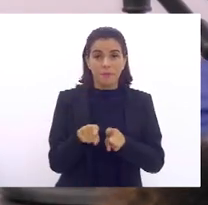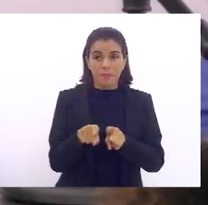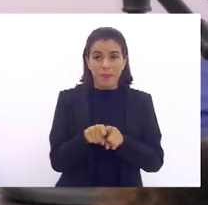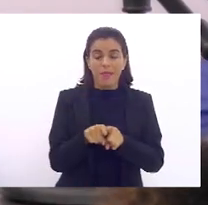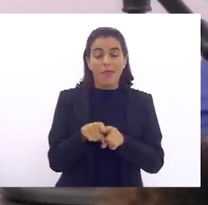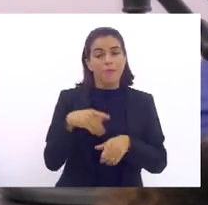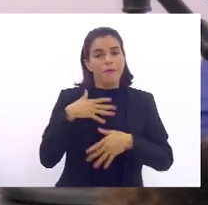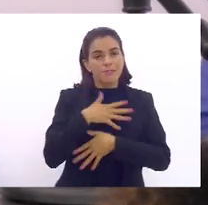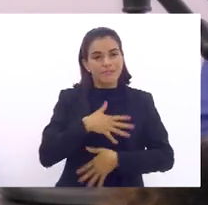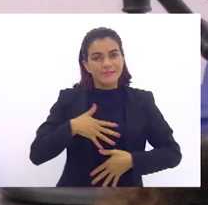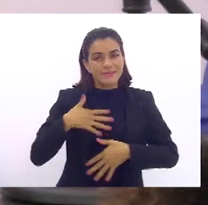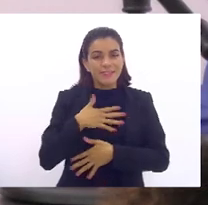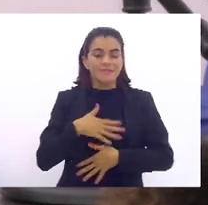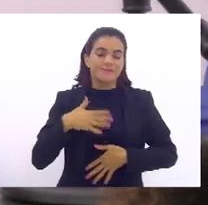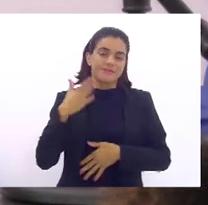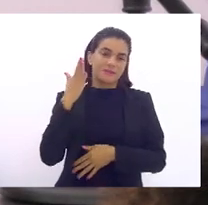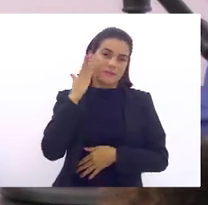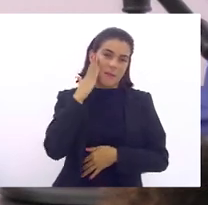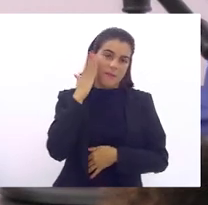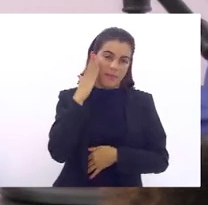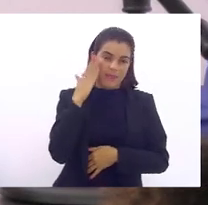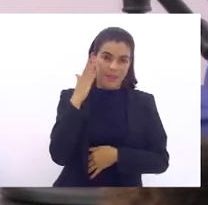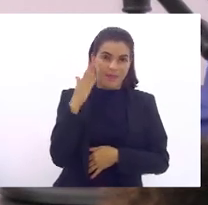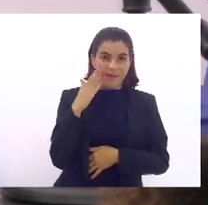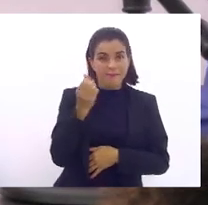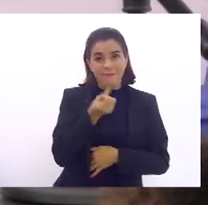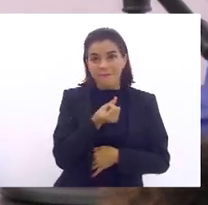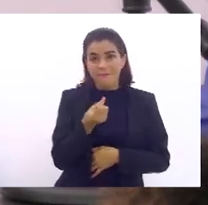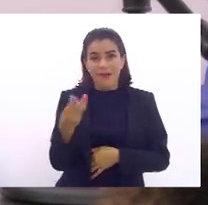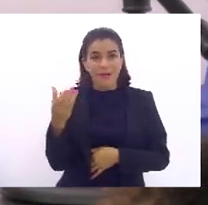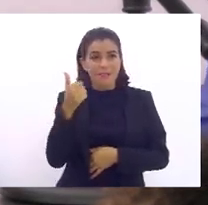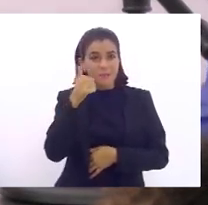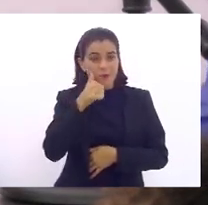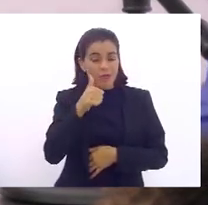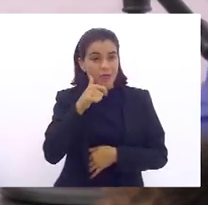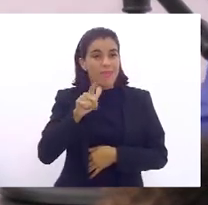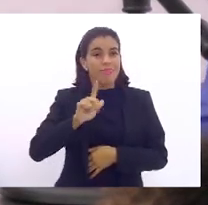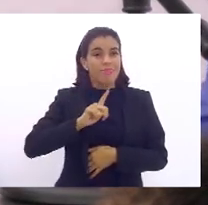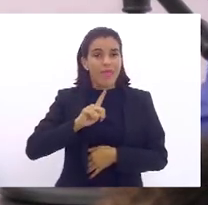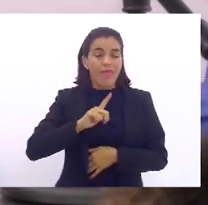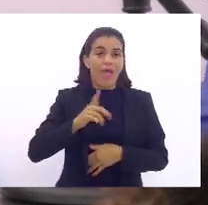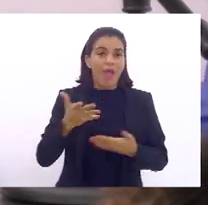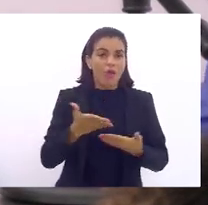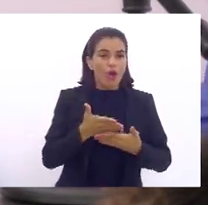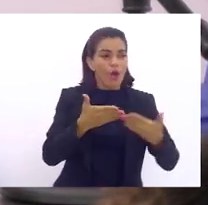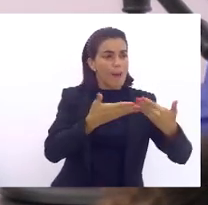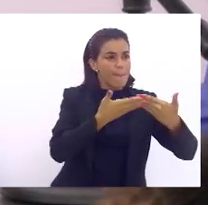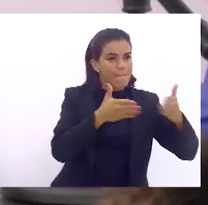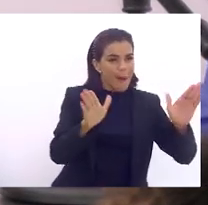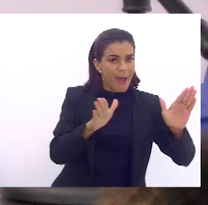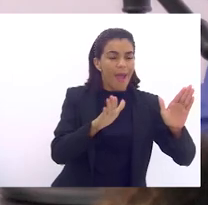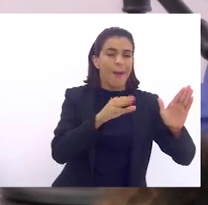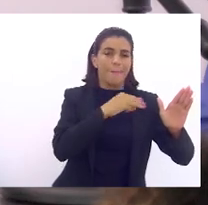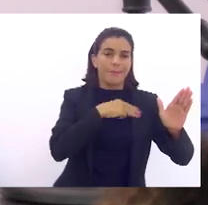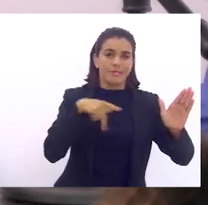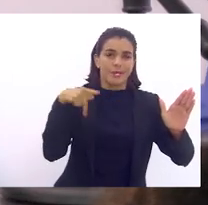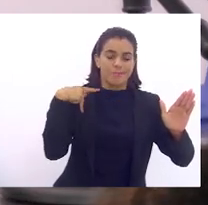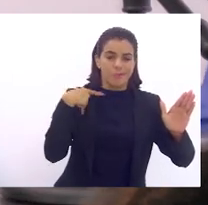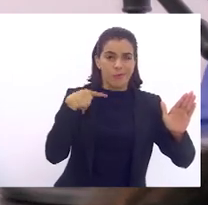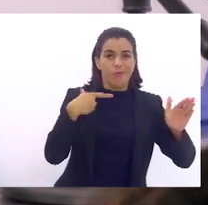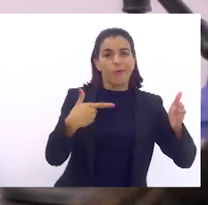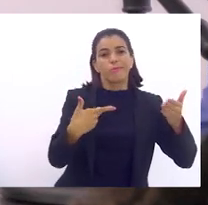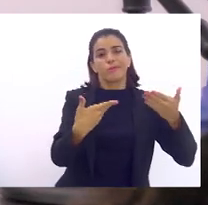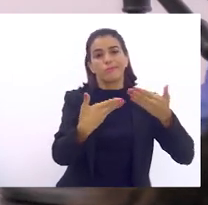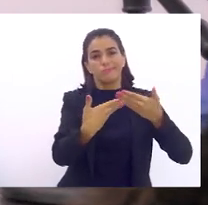satisfação muito grande saber que as mulheres têm mais portas de entrada né o Ministério Público criou lá o núcleo de